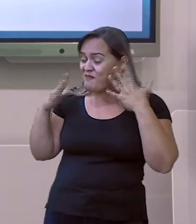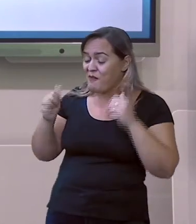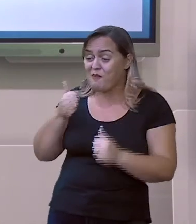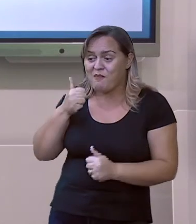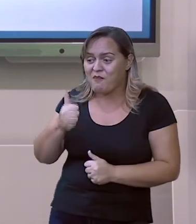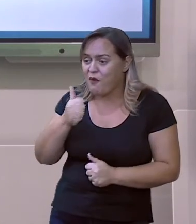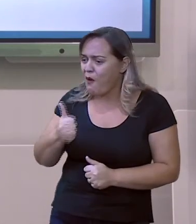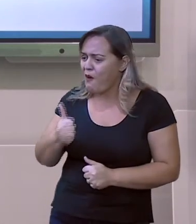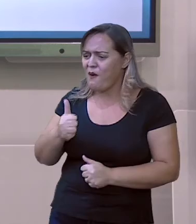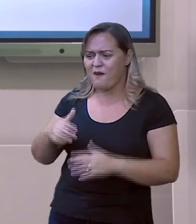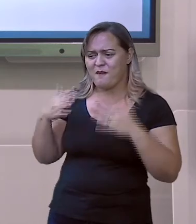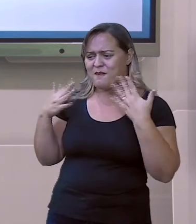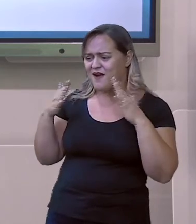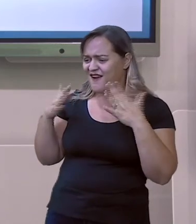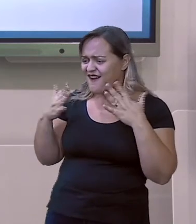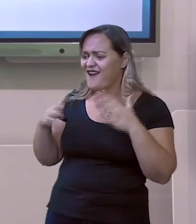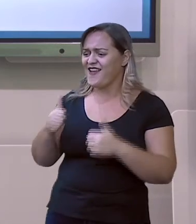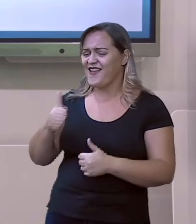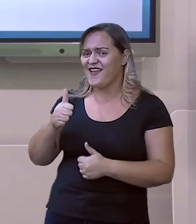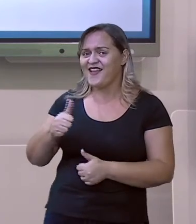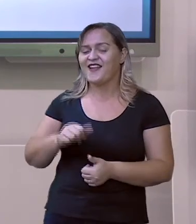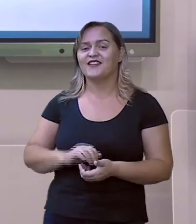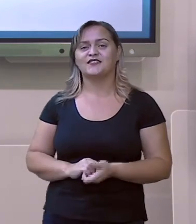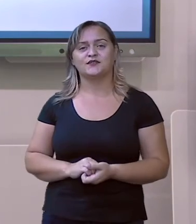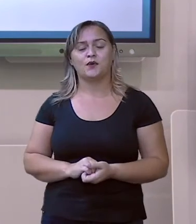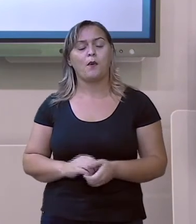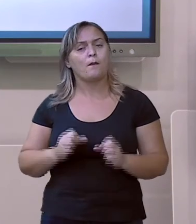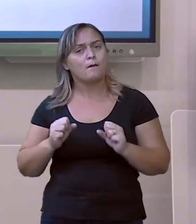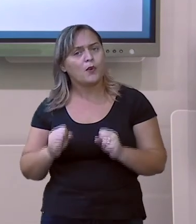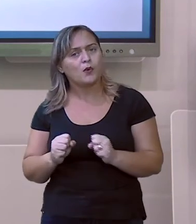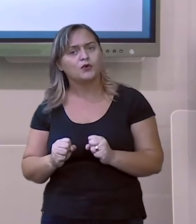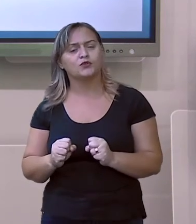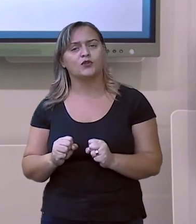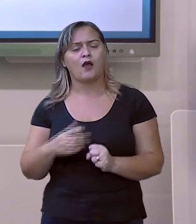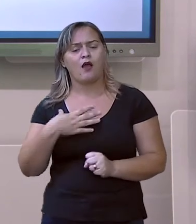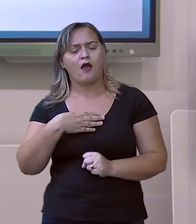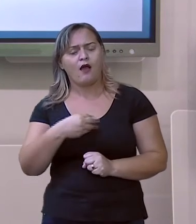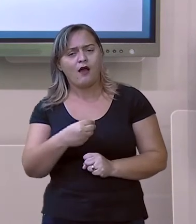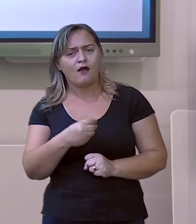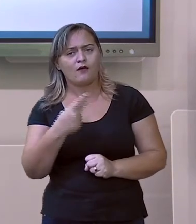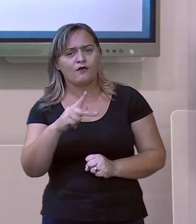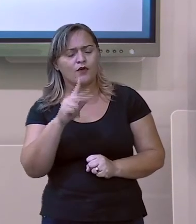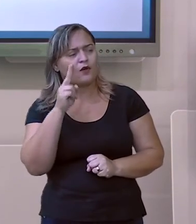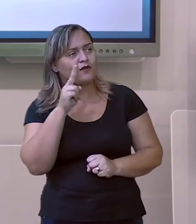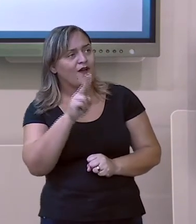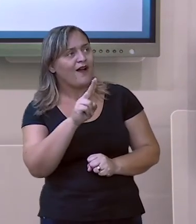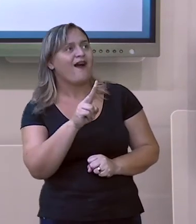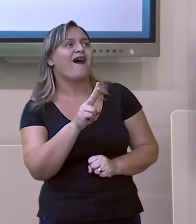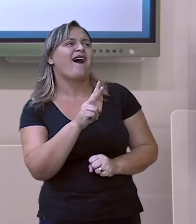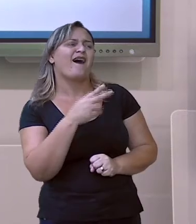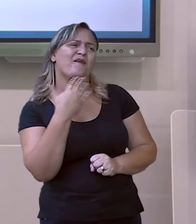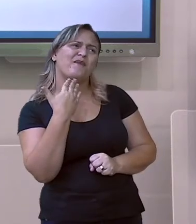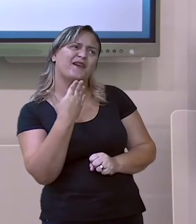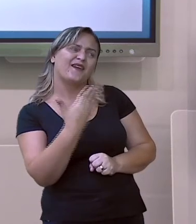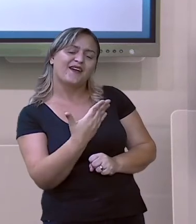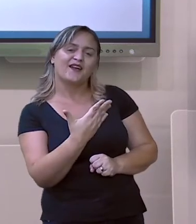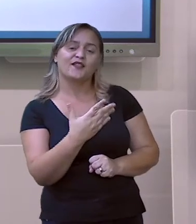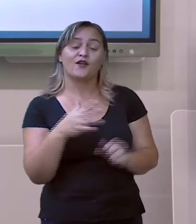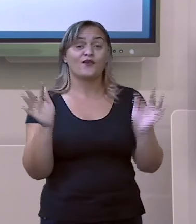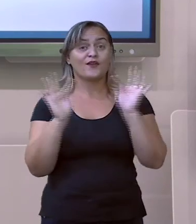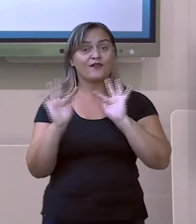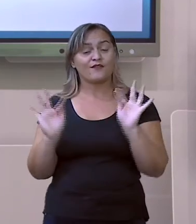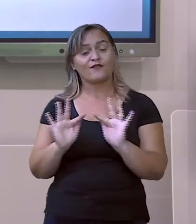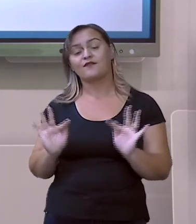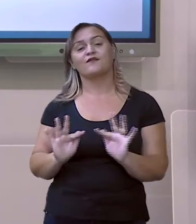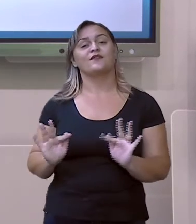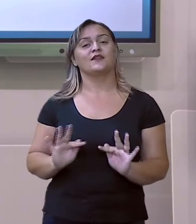como uma aproximação de palavras. Depois nós vamos trabalhar para aprimorar esses sons e com o tempo eles vão se transformar,